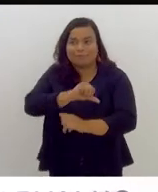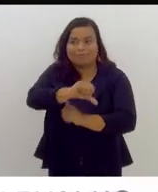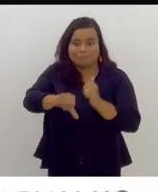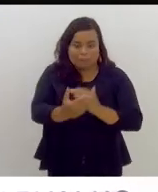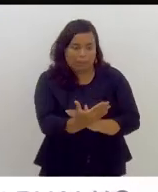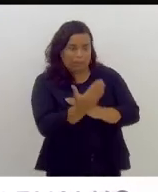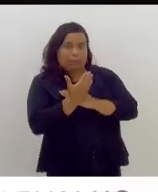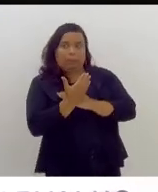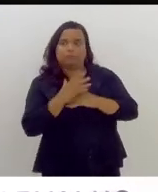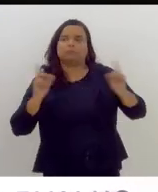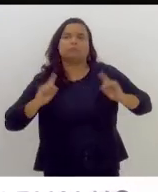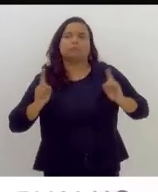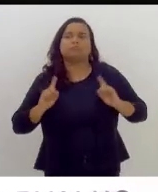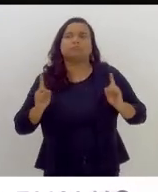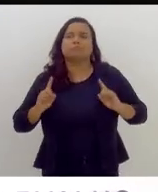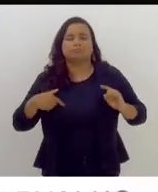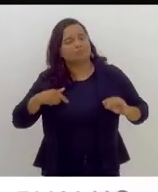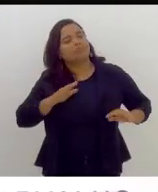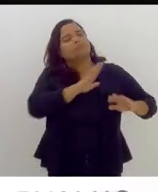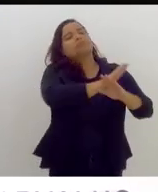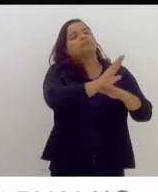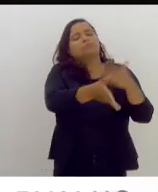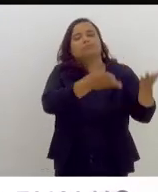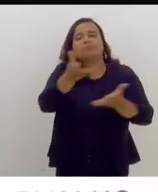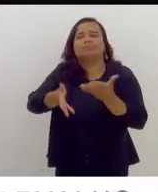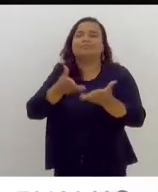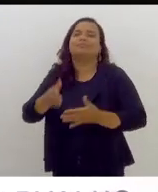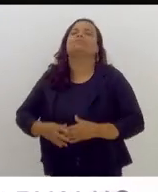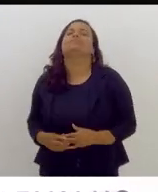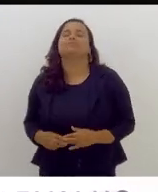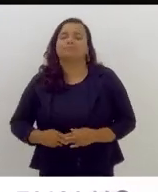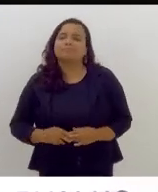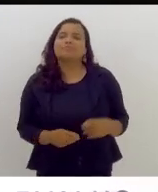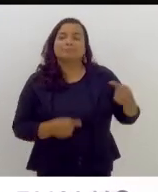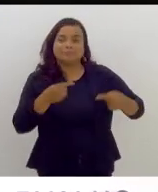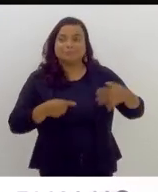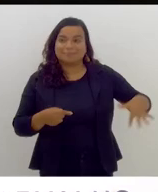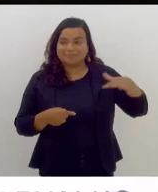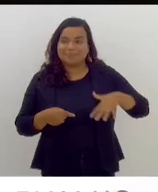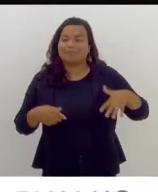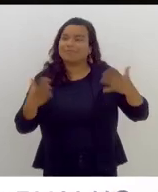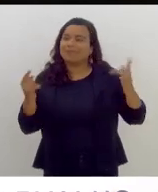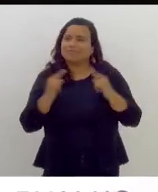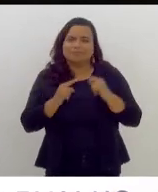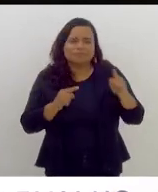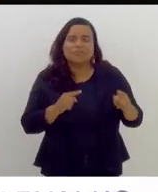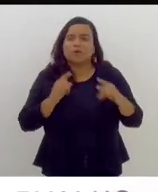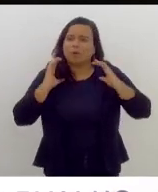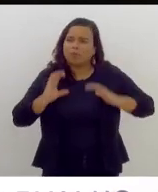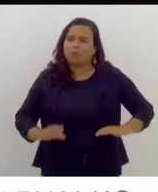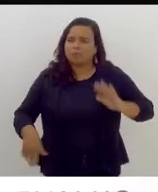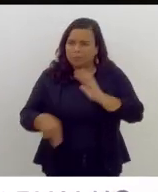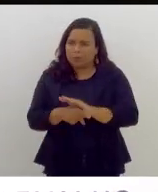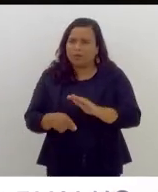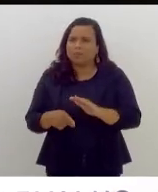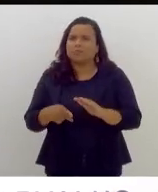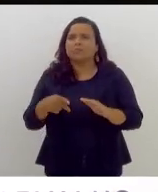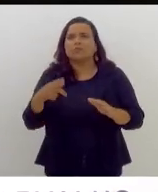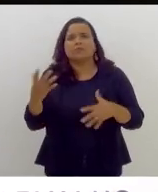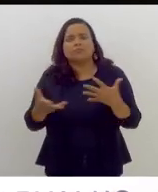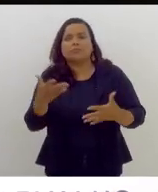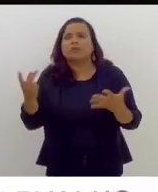mas não para se servir da política. E esse tipo de comportamento acabou